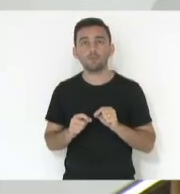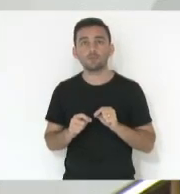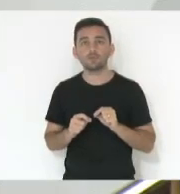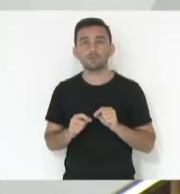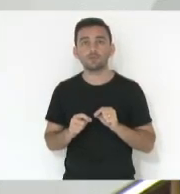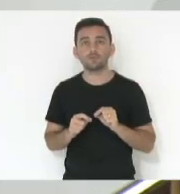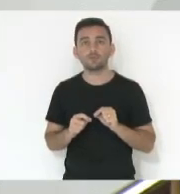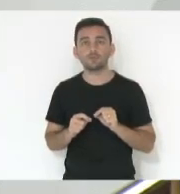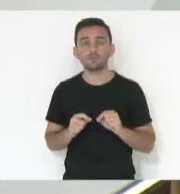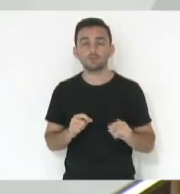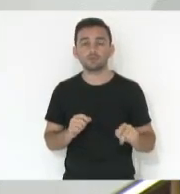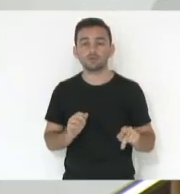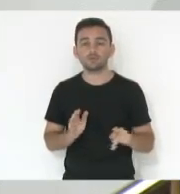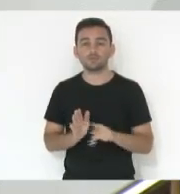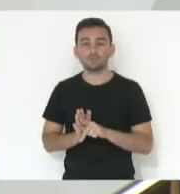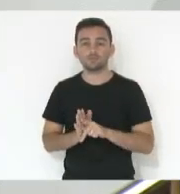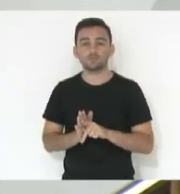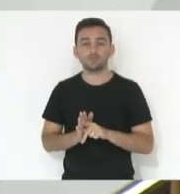de uma forma